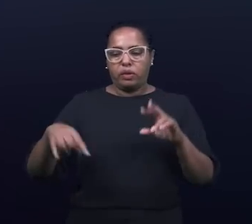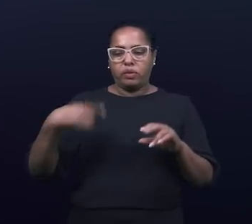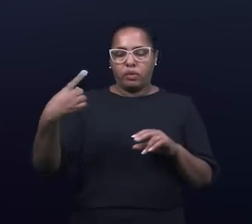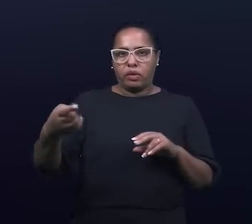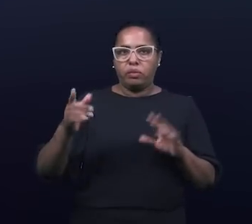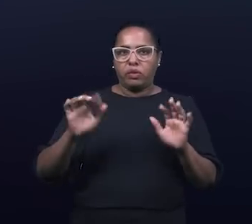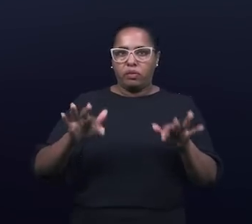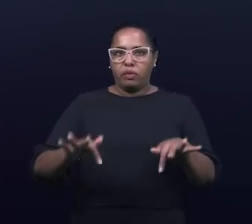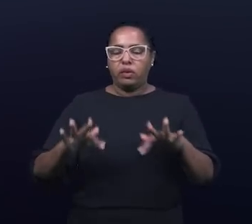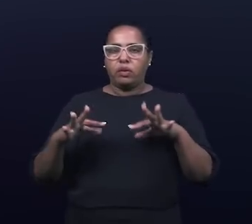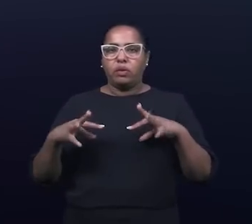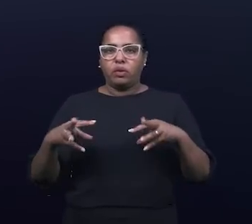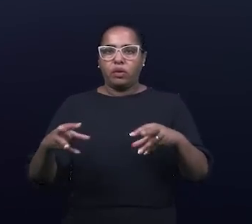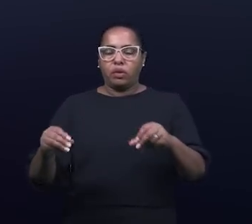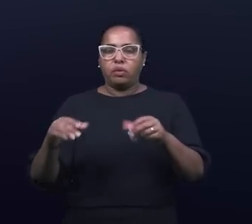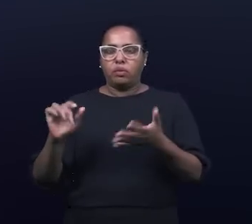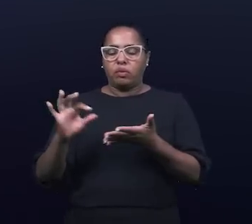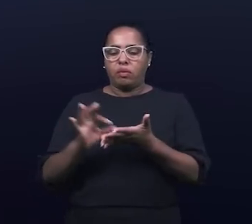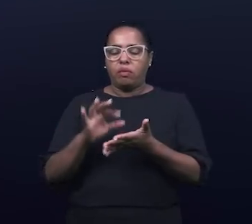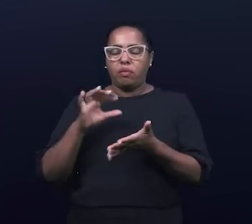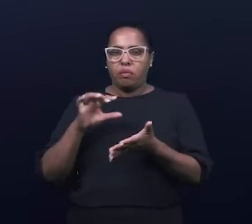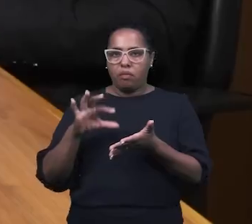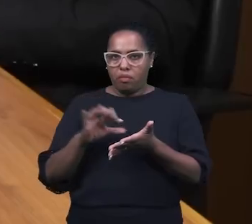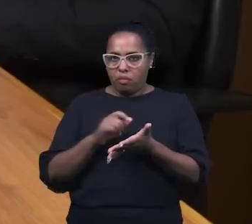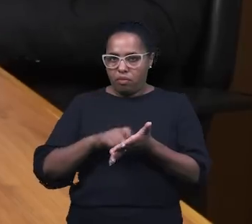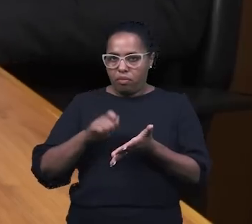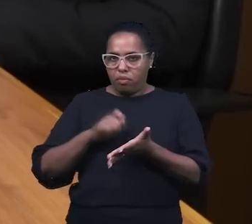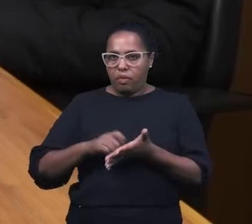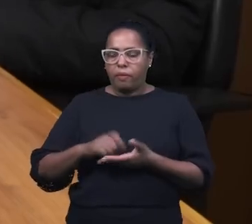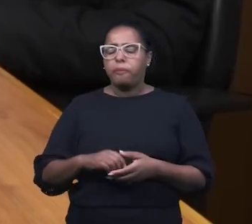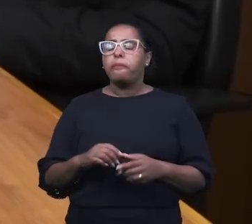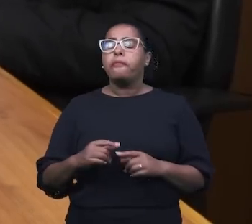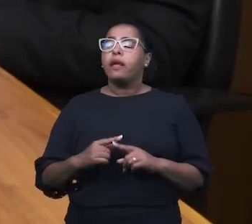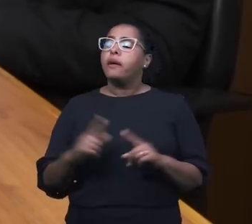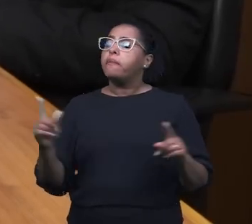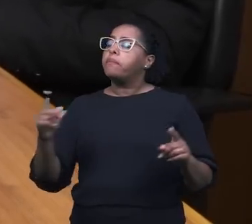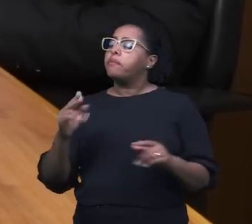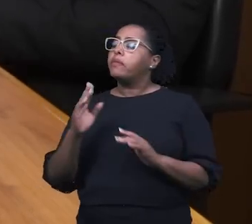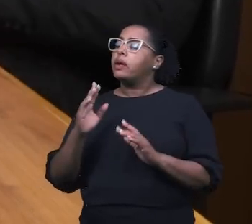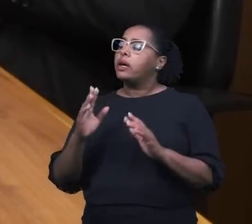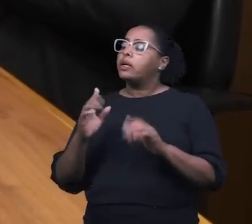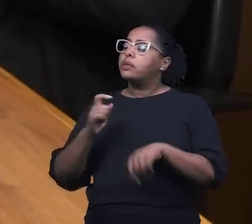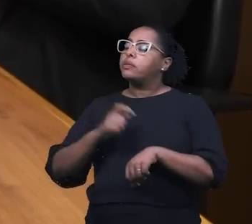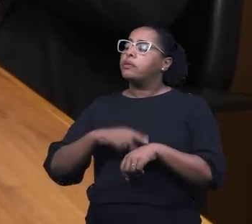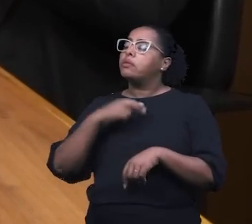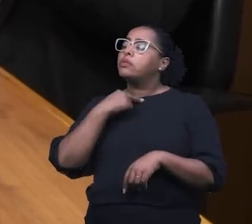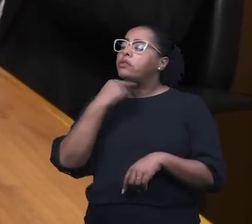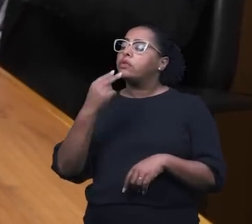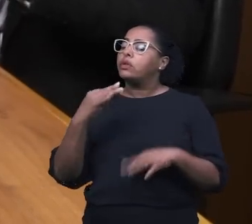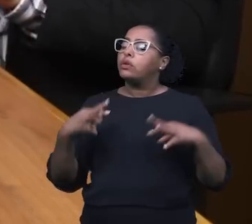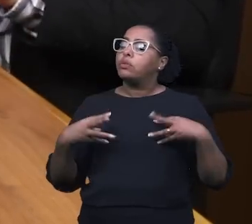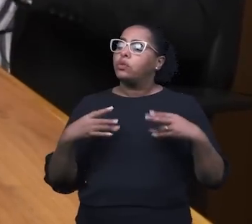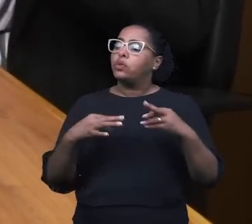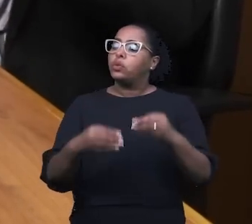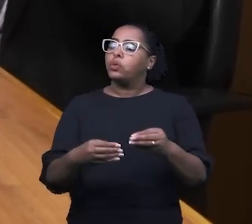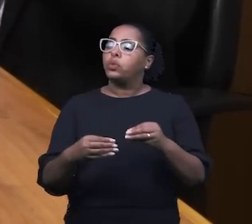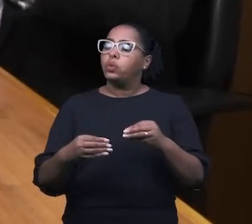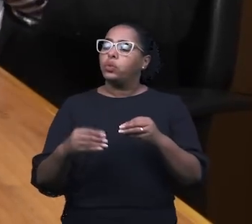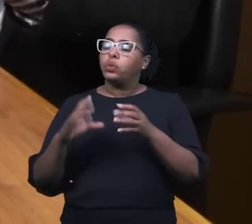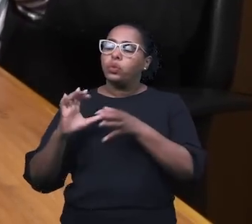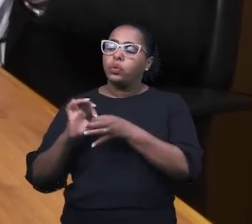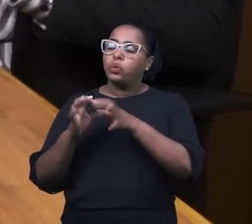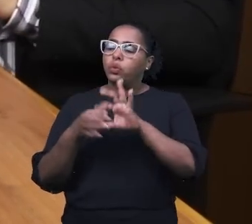assunto no final aqui para que todos possam anotar. E a parte vocal? Você falou sobre todo o contexto, você tem a